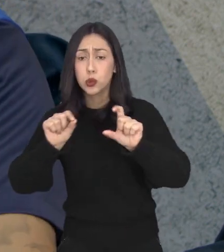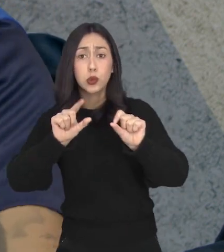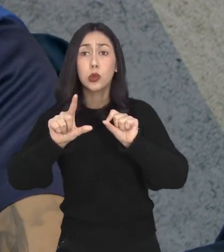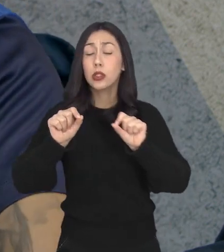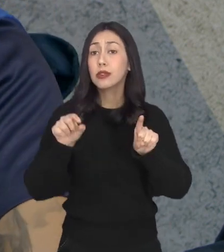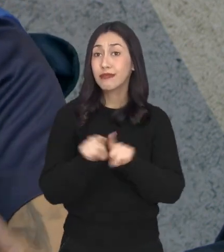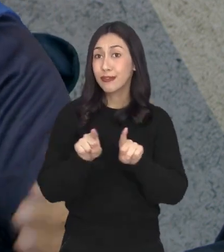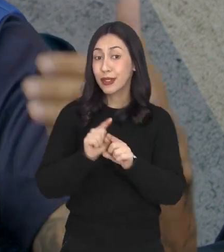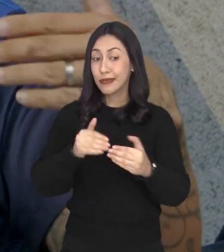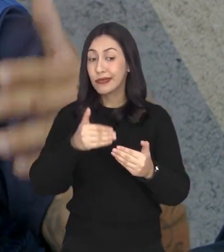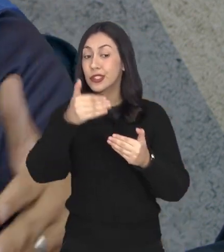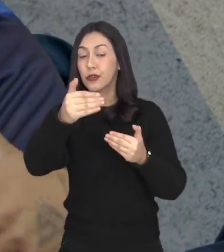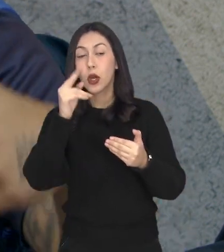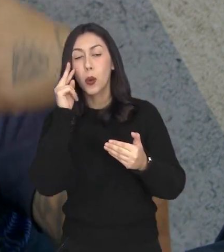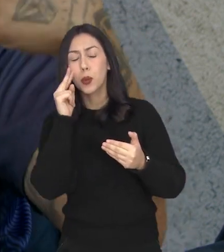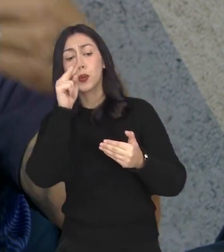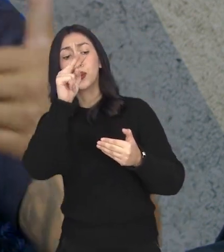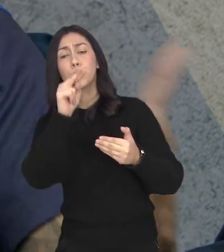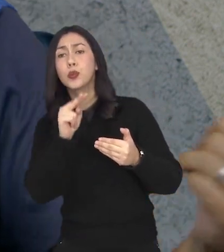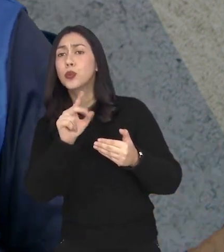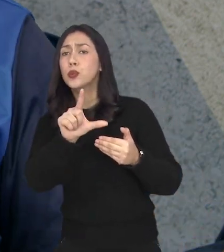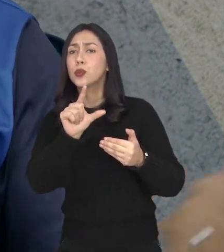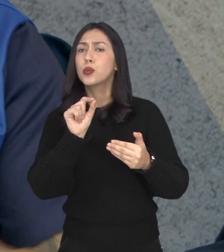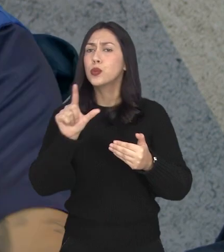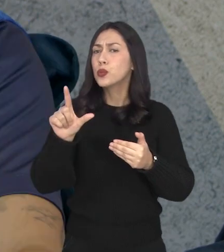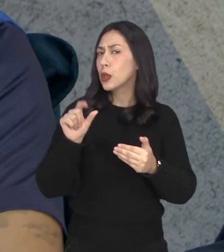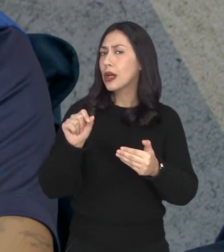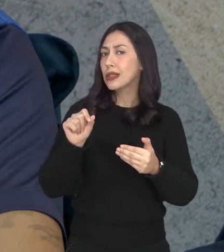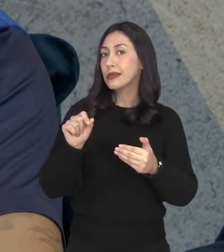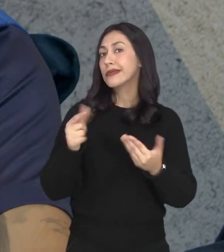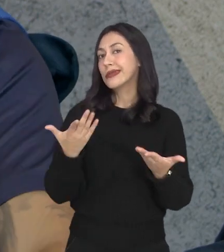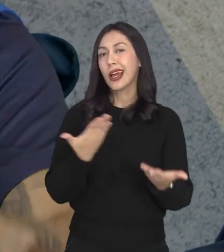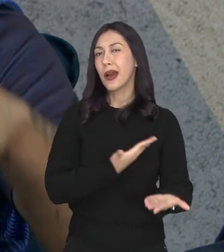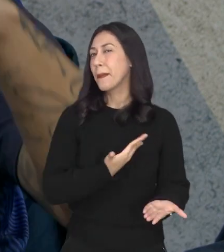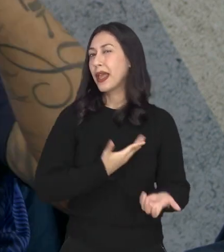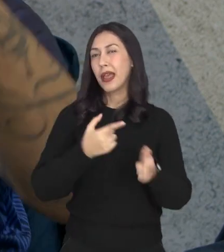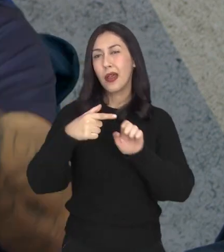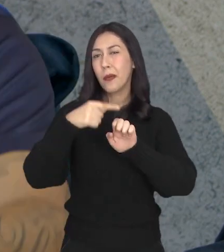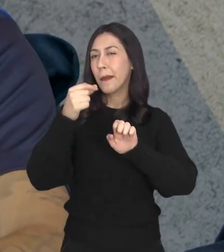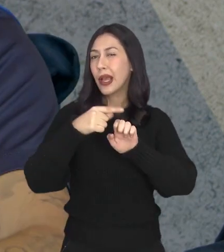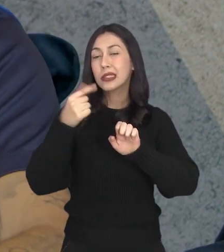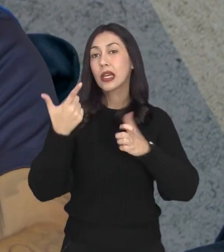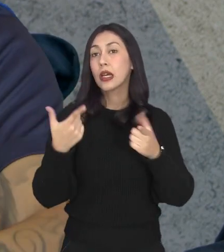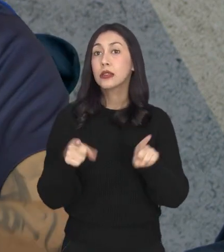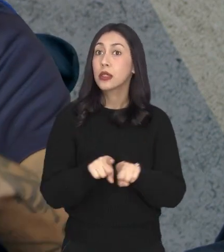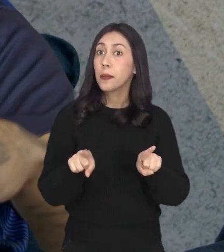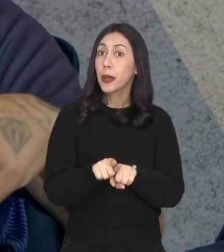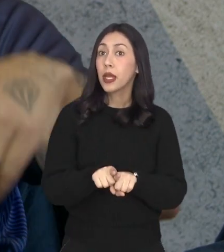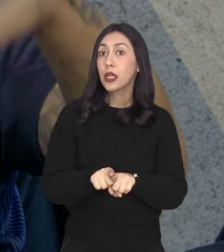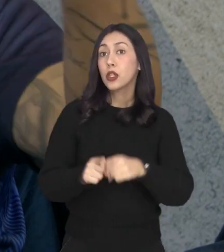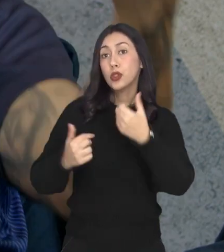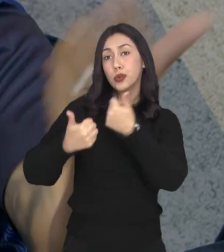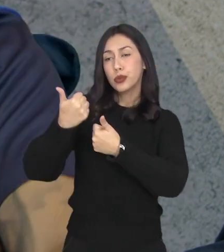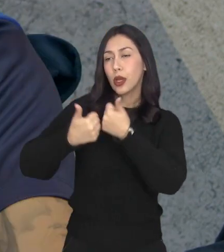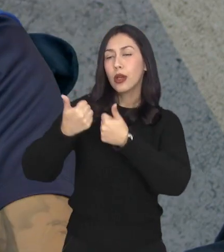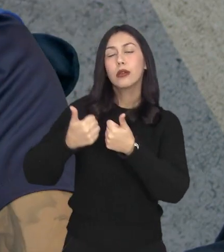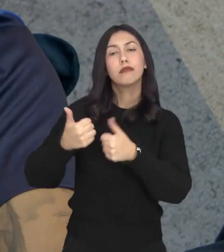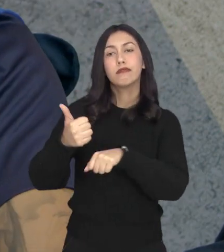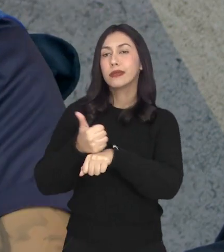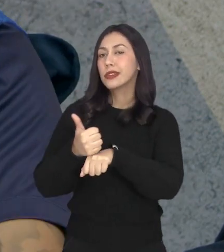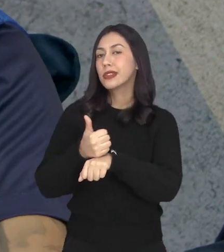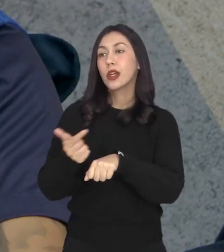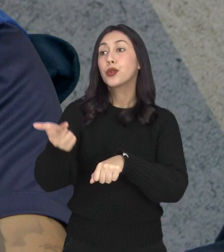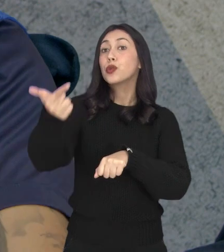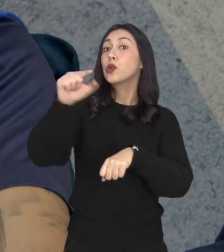de fora também. A gente sempre está chegando, sempre tem pessoal, amigos, empresários, até jogadores que a gente conhece em outros